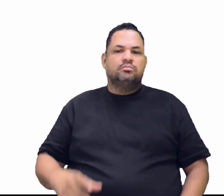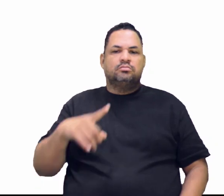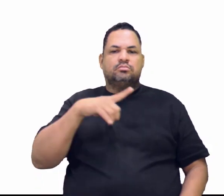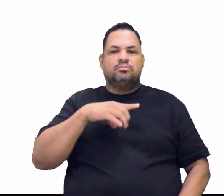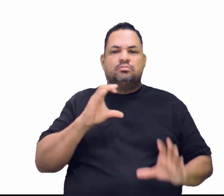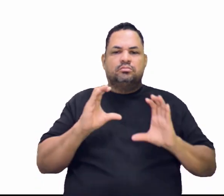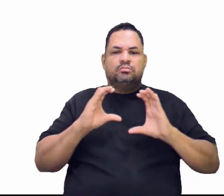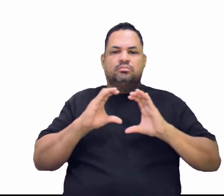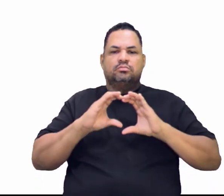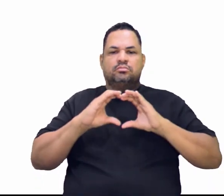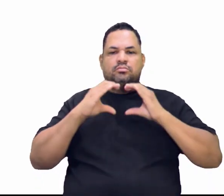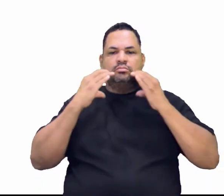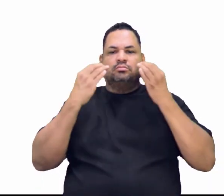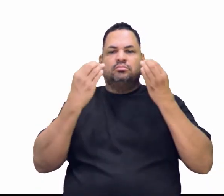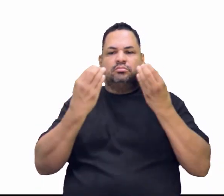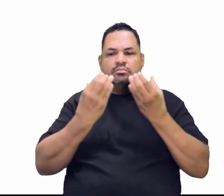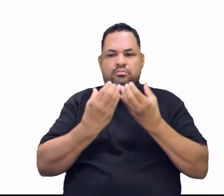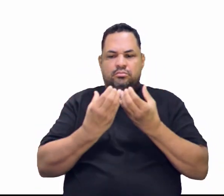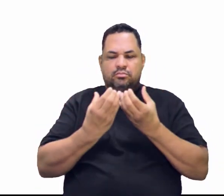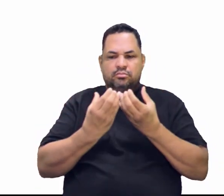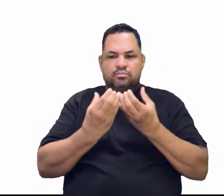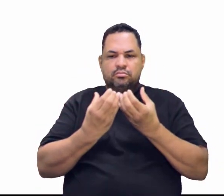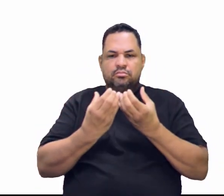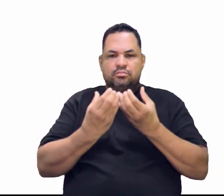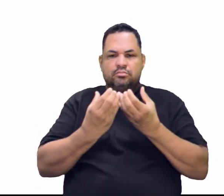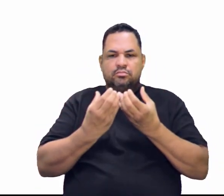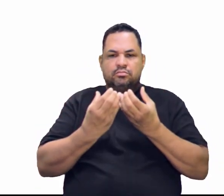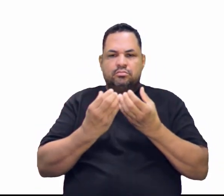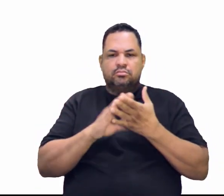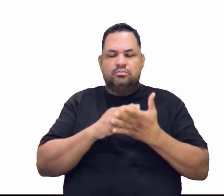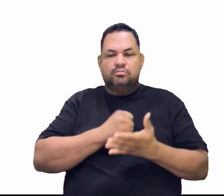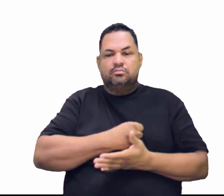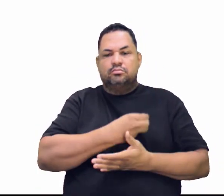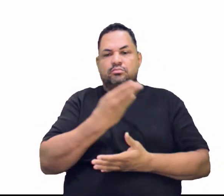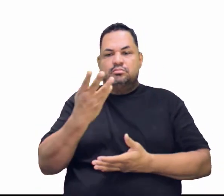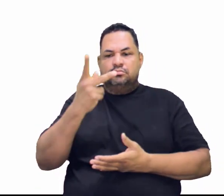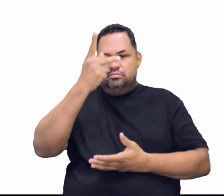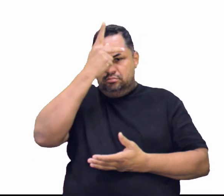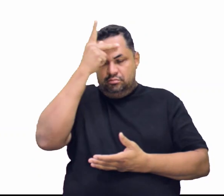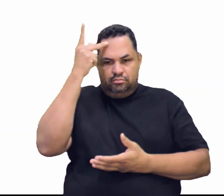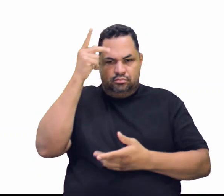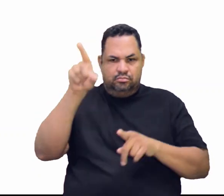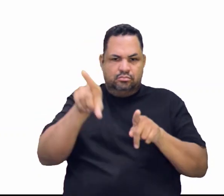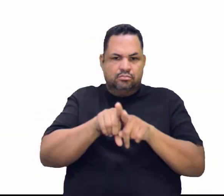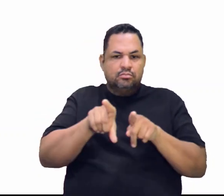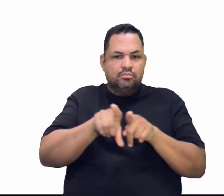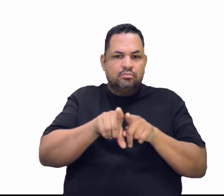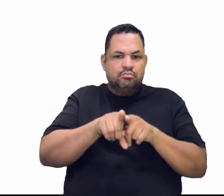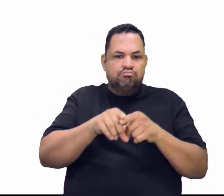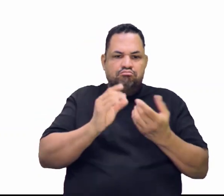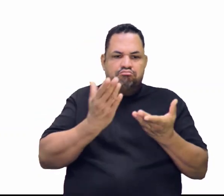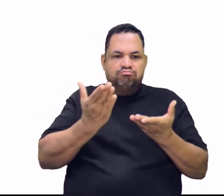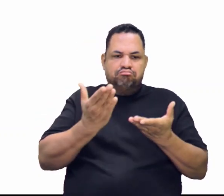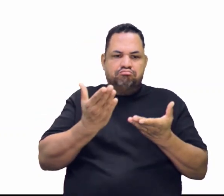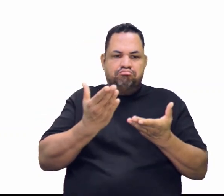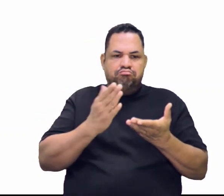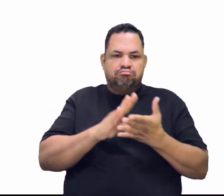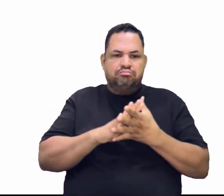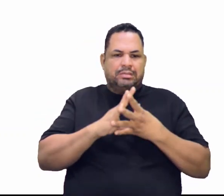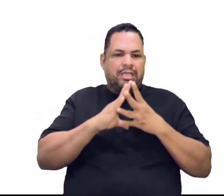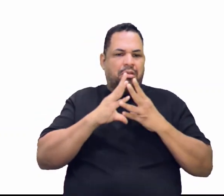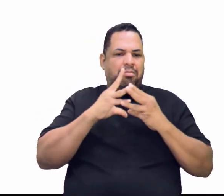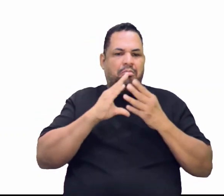Temos comunidade bastante expressiva, de quantitativo de gente, e temos também algumas que estão